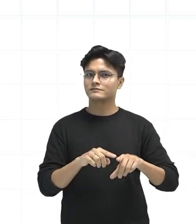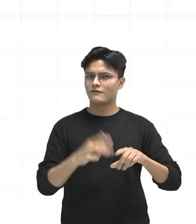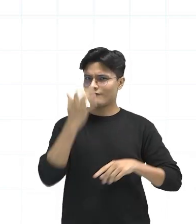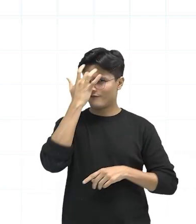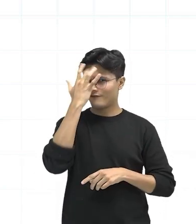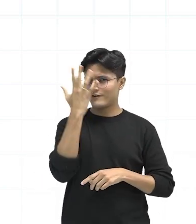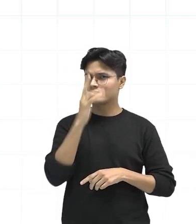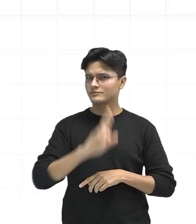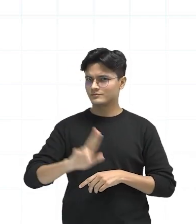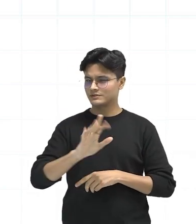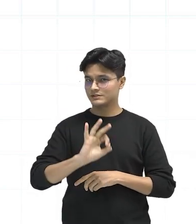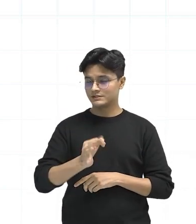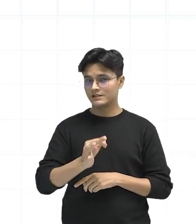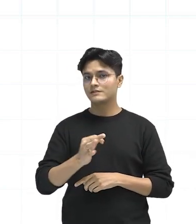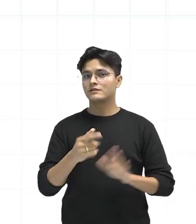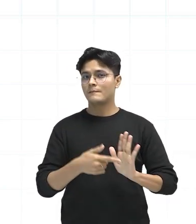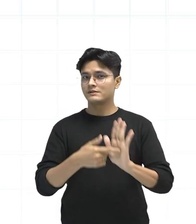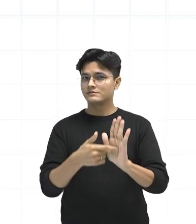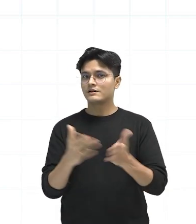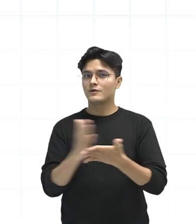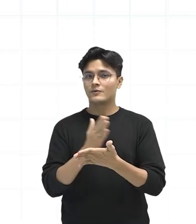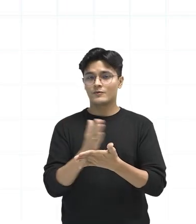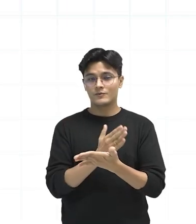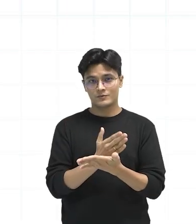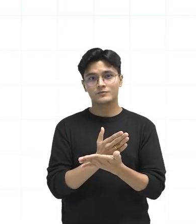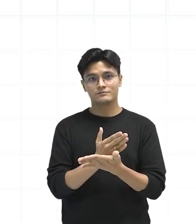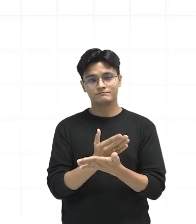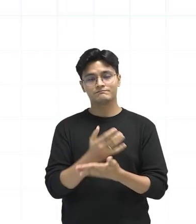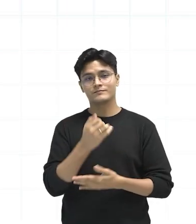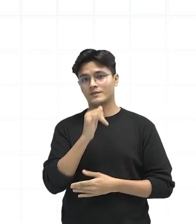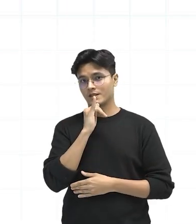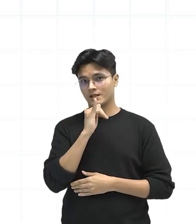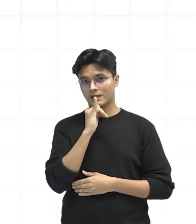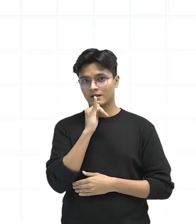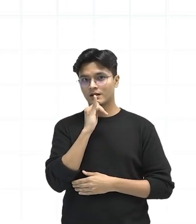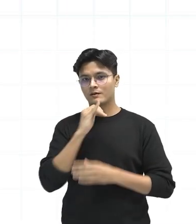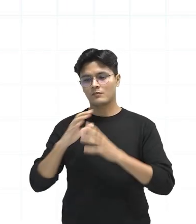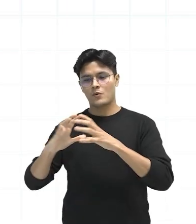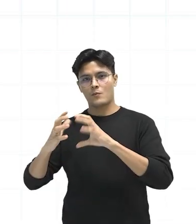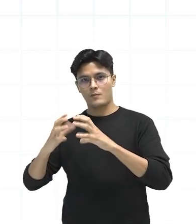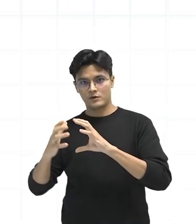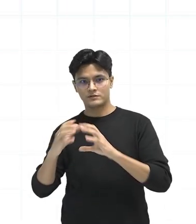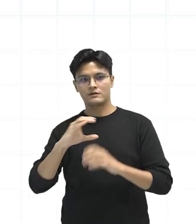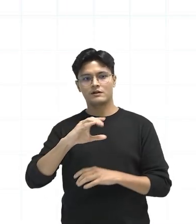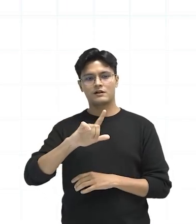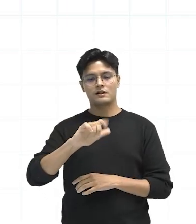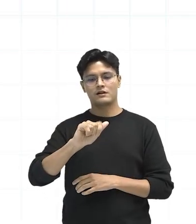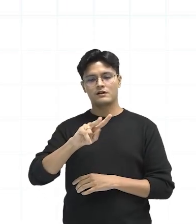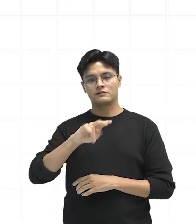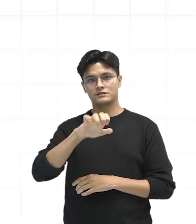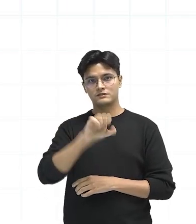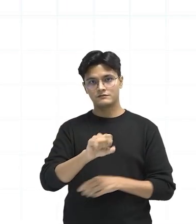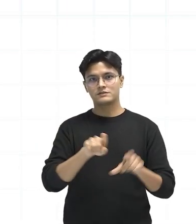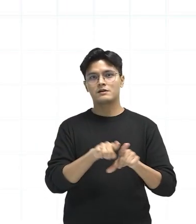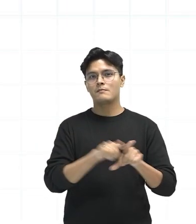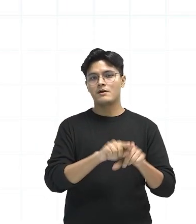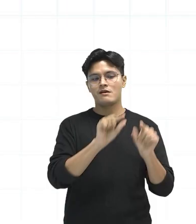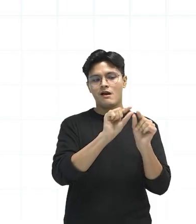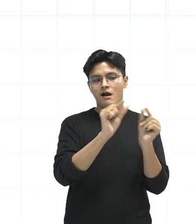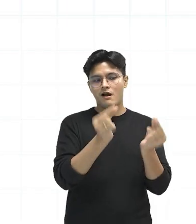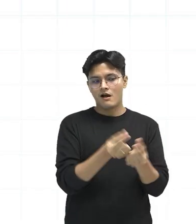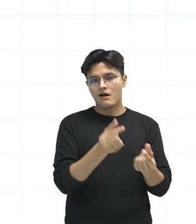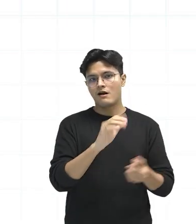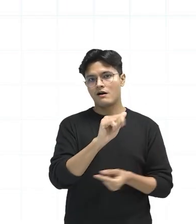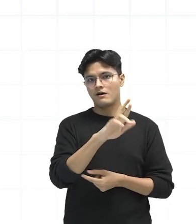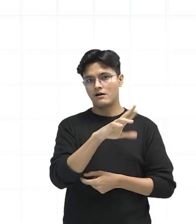Então, eu vou apresentar aí para vocês algumas opções, como a bolinha, as claves e o aro. E